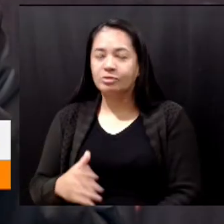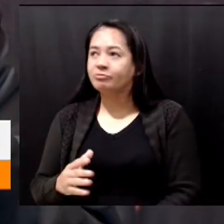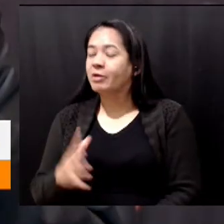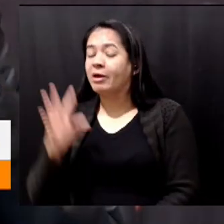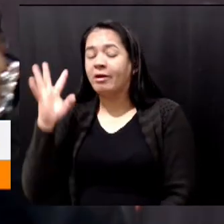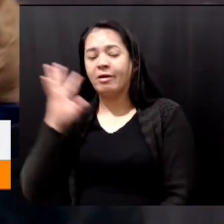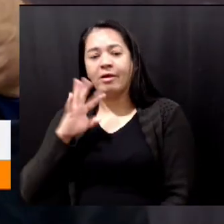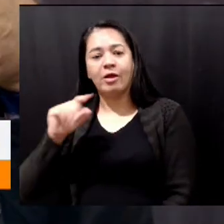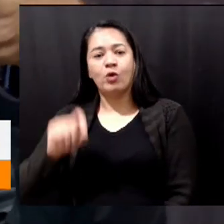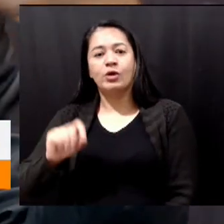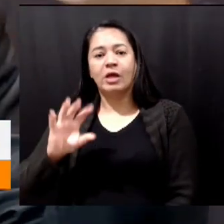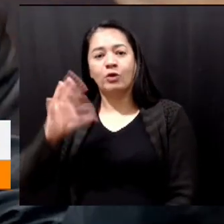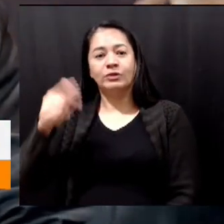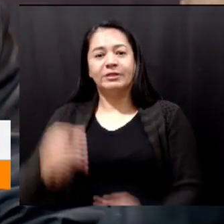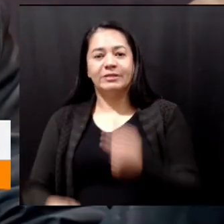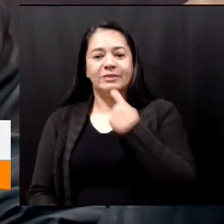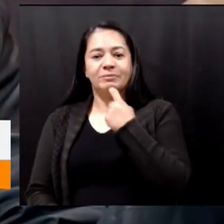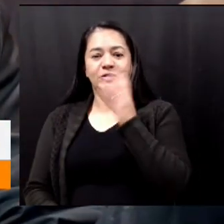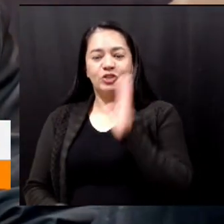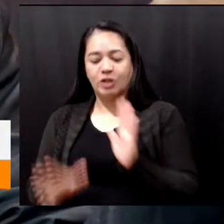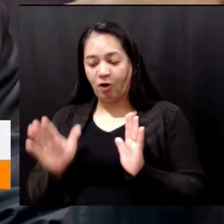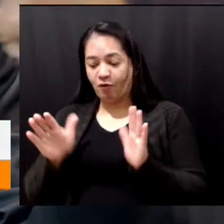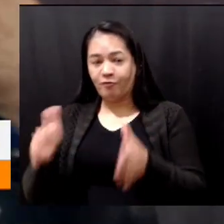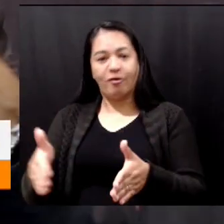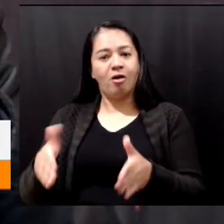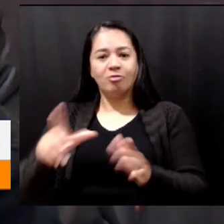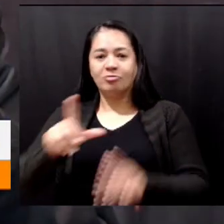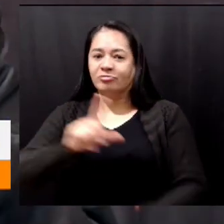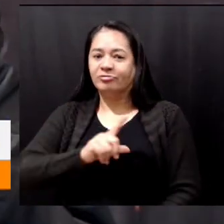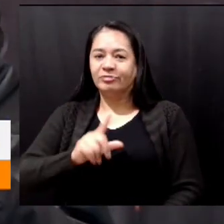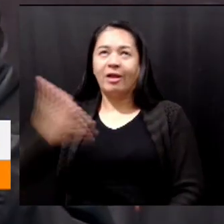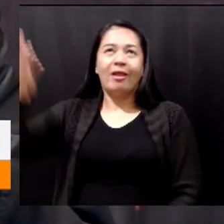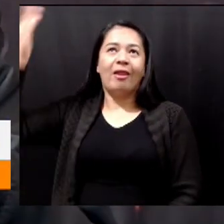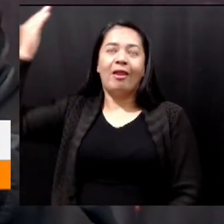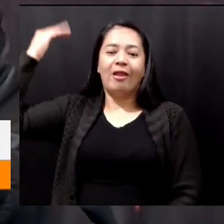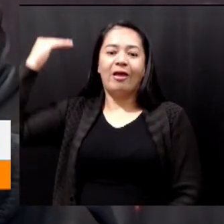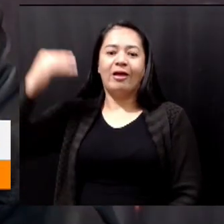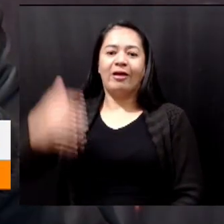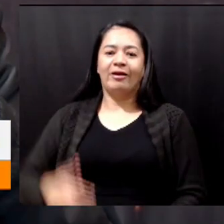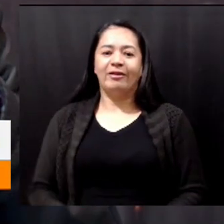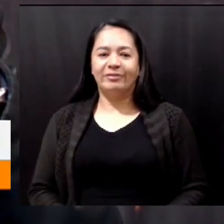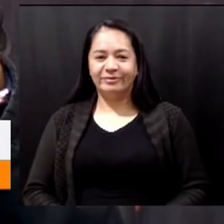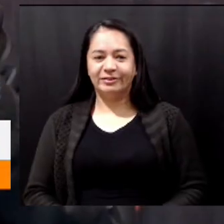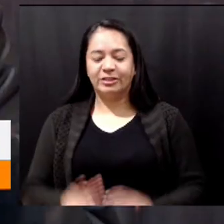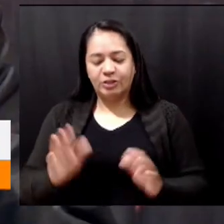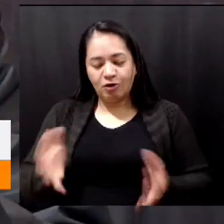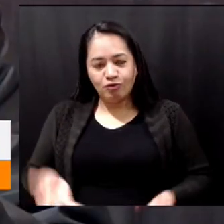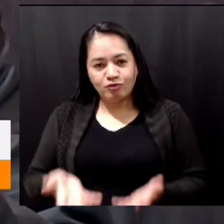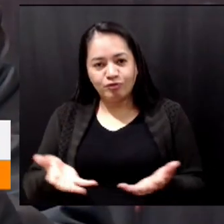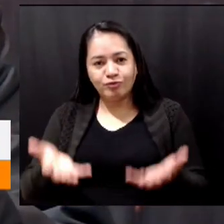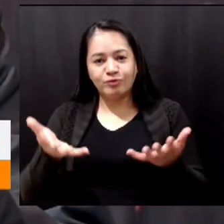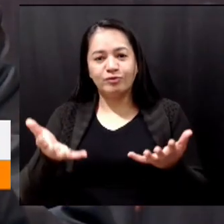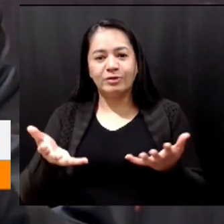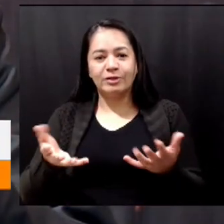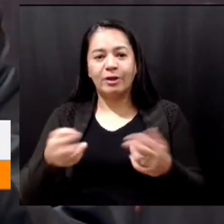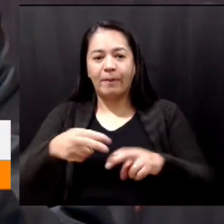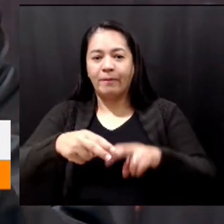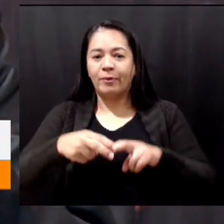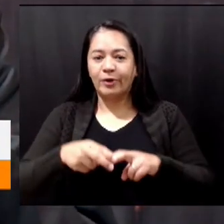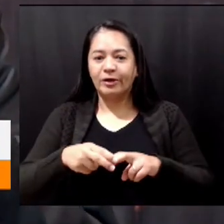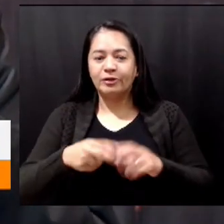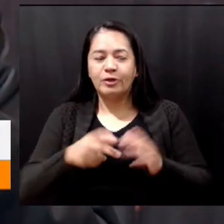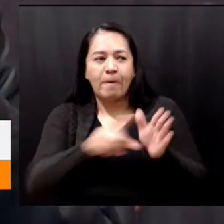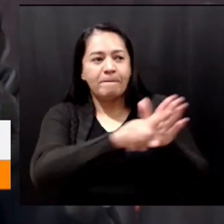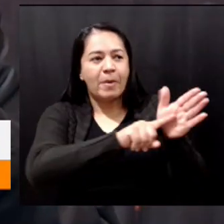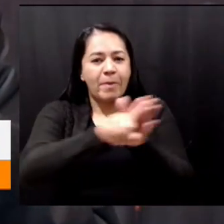Campinas. Já tem uma vocação lá do tempo de Dom Pedro, que depois foi reforçada por correr atrás de fazer tecnologia